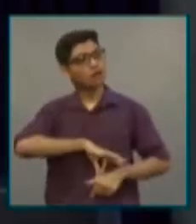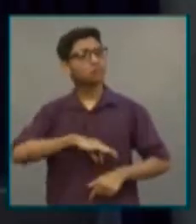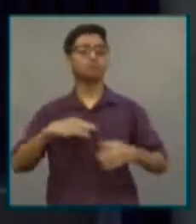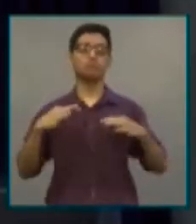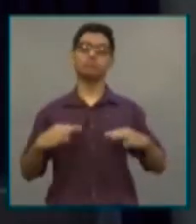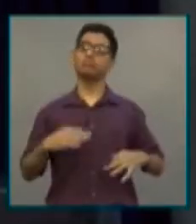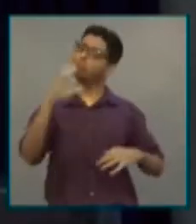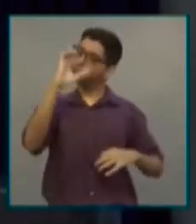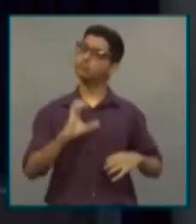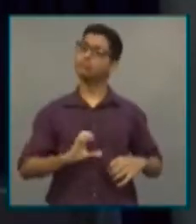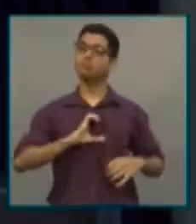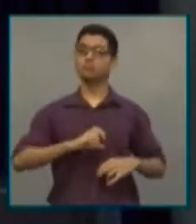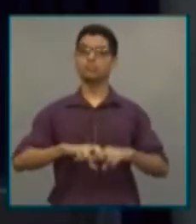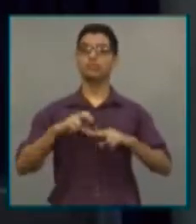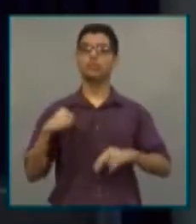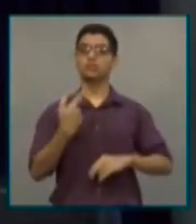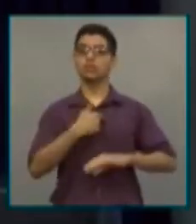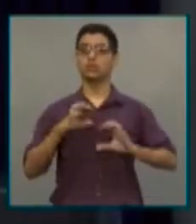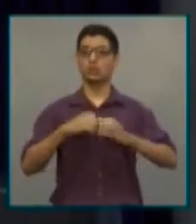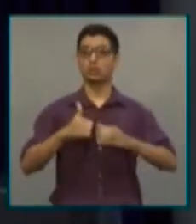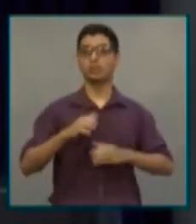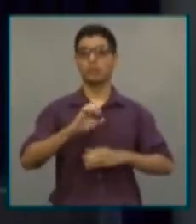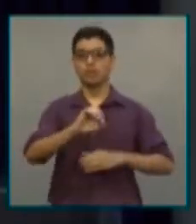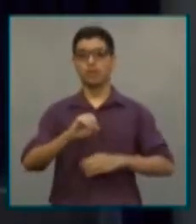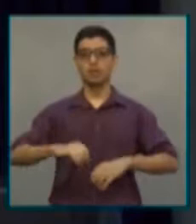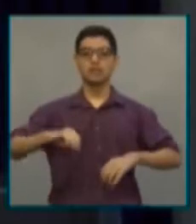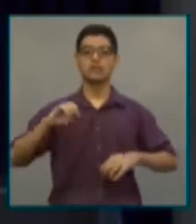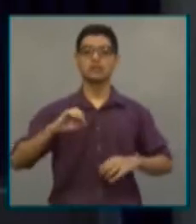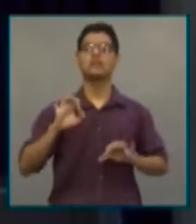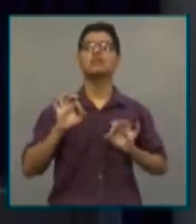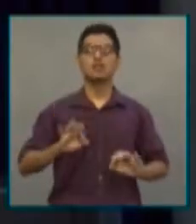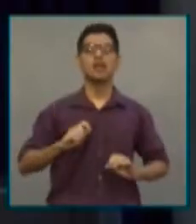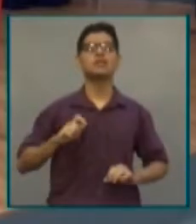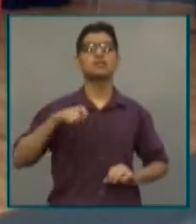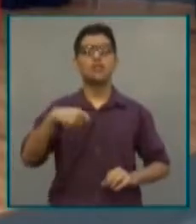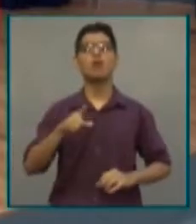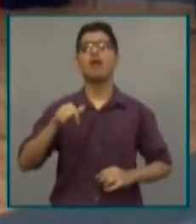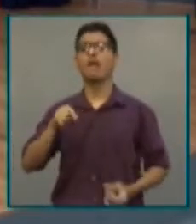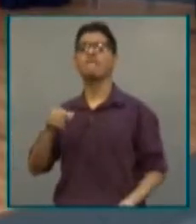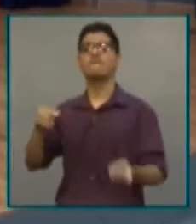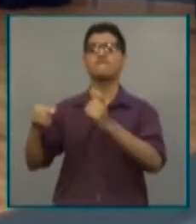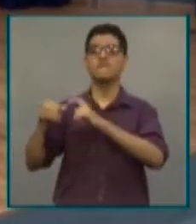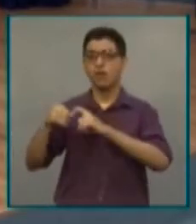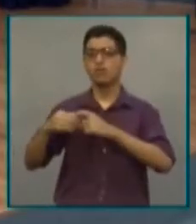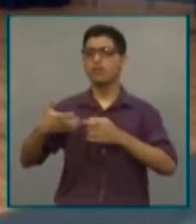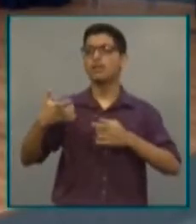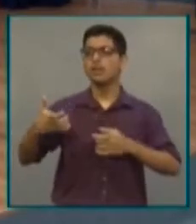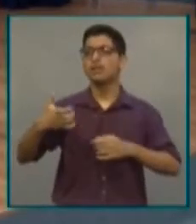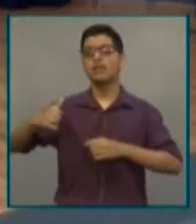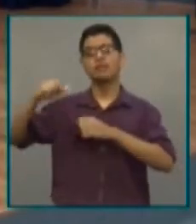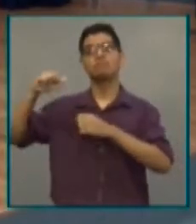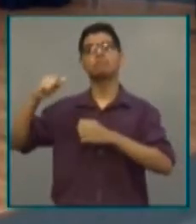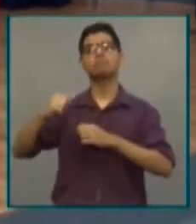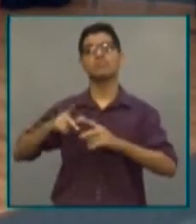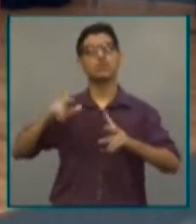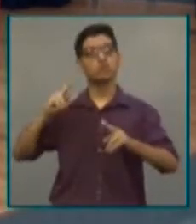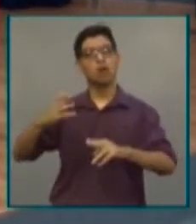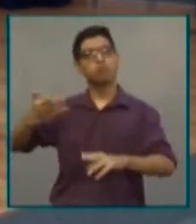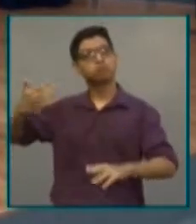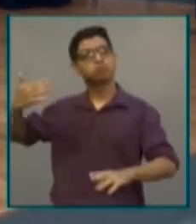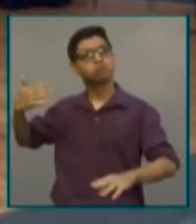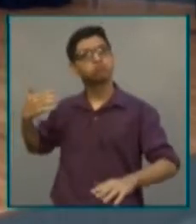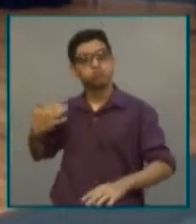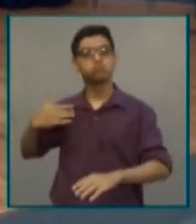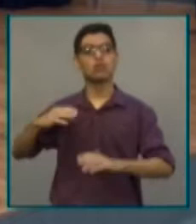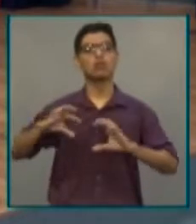a resgatar. Eu acho que a palavra da vez é resgate da independência da nossa ordem. Nós precisamos